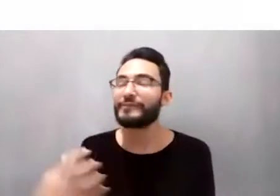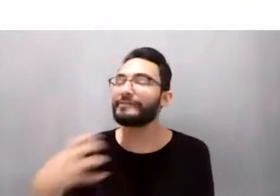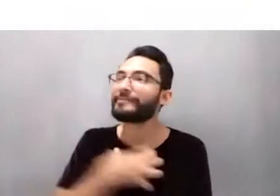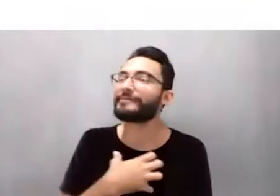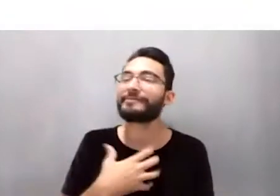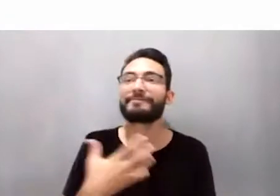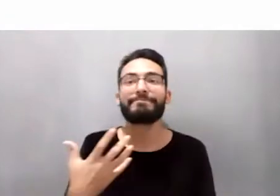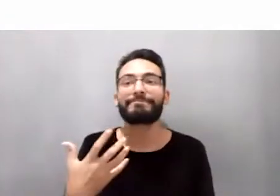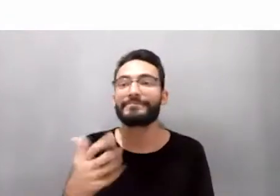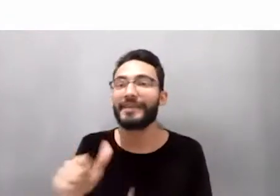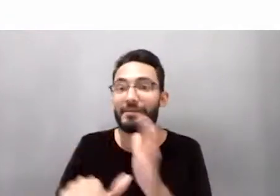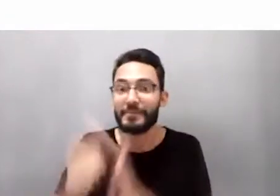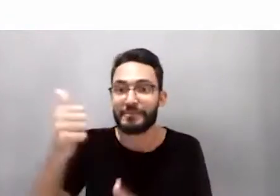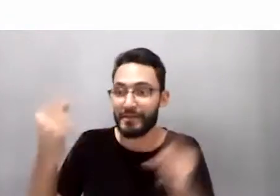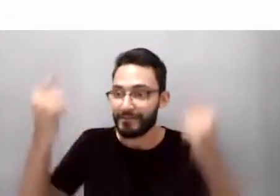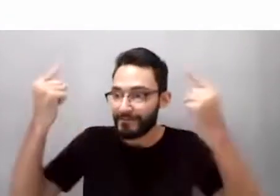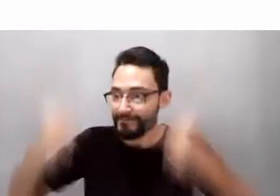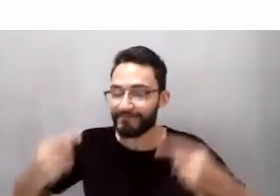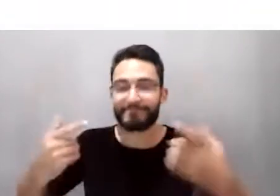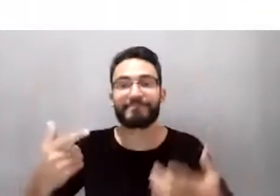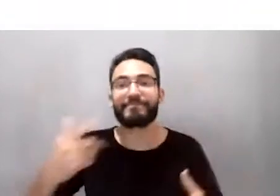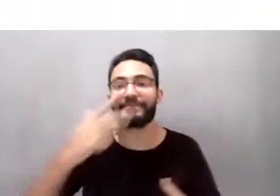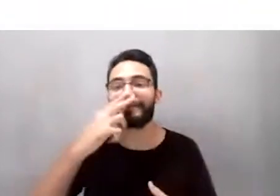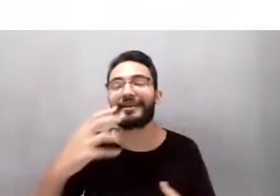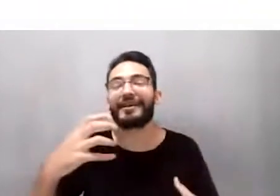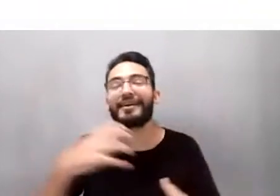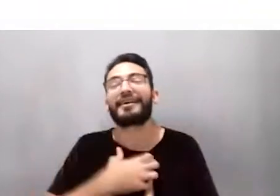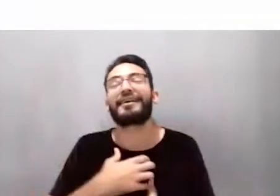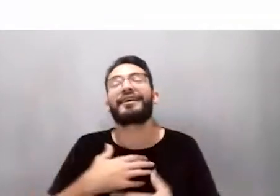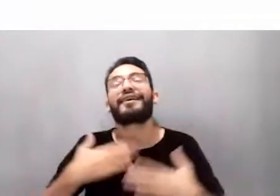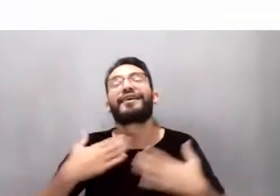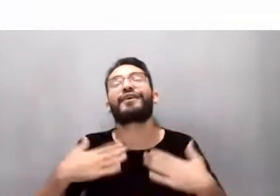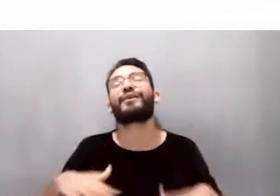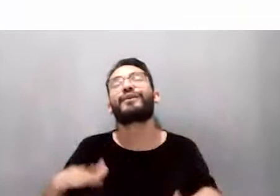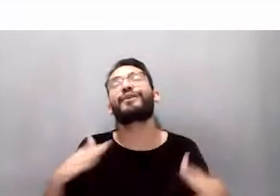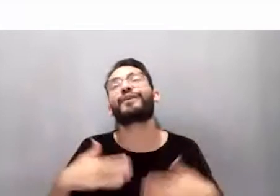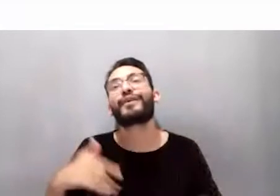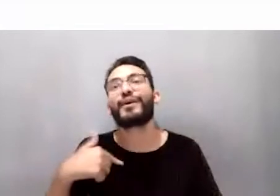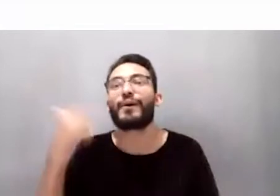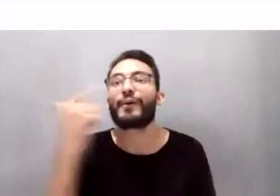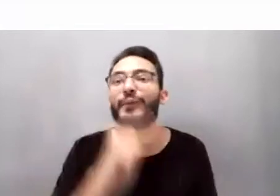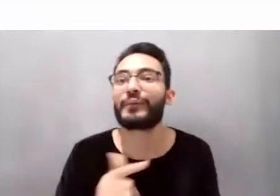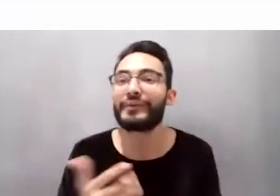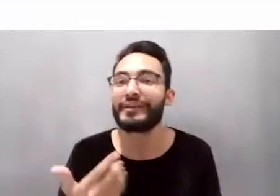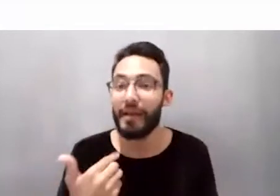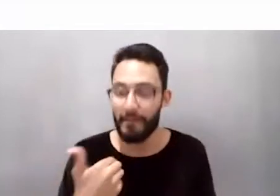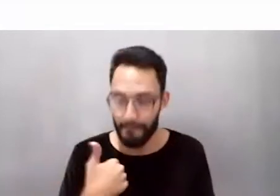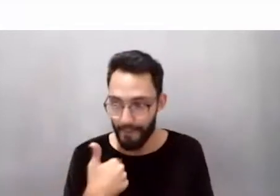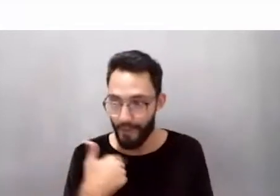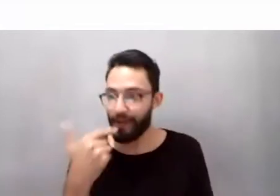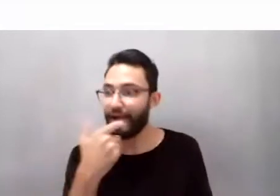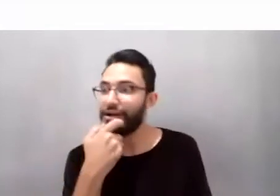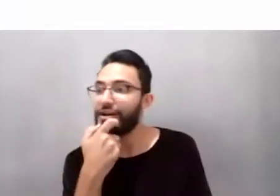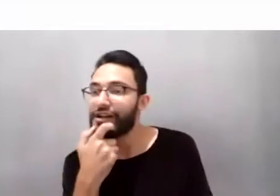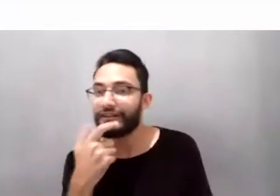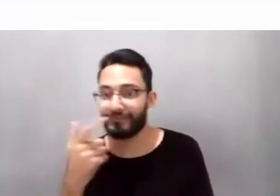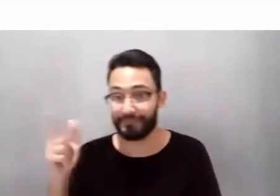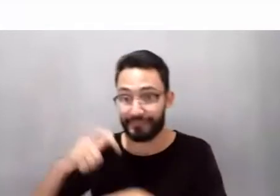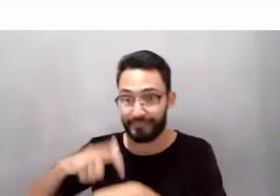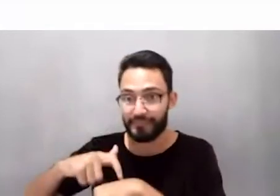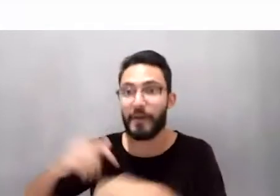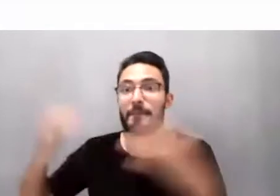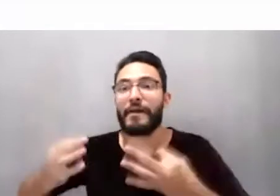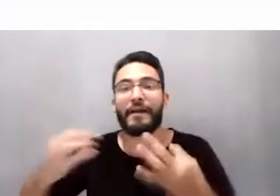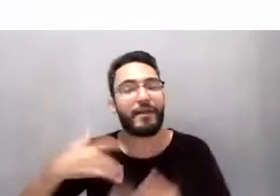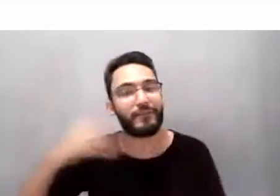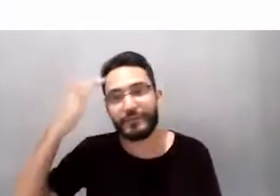vez que a gente se desafia, dá um alívio quando a gente vê que a gente consegue. Eu não sei se meu inglês naquele momento foi